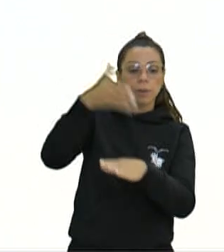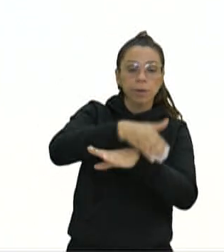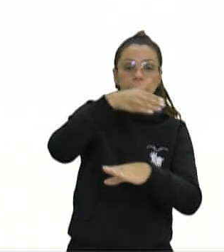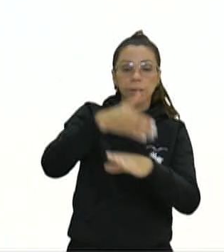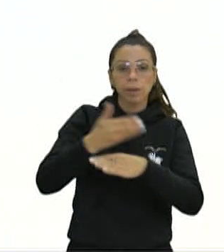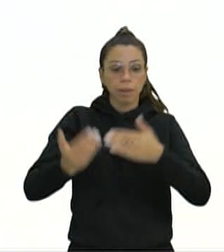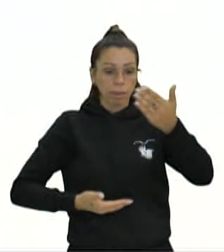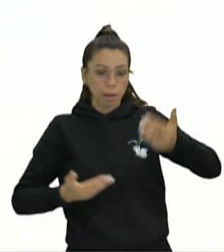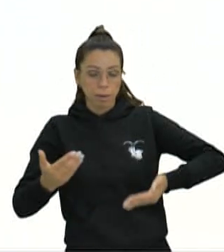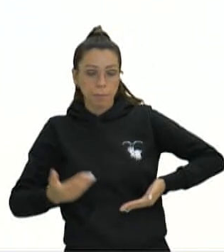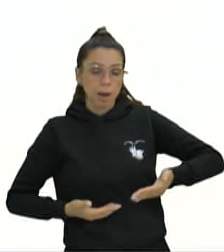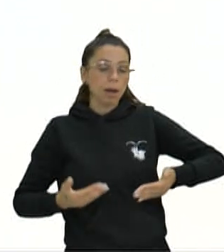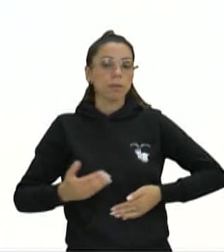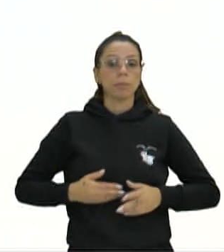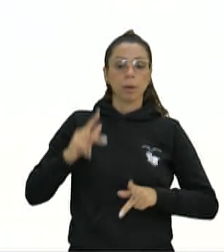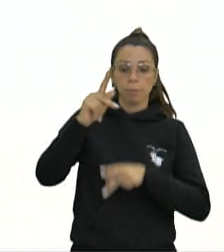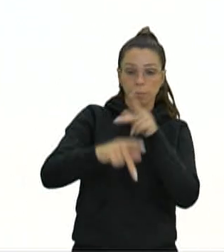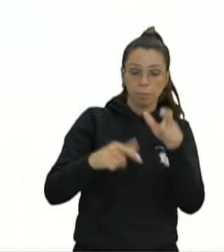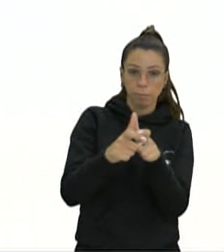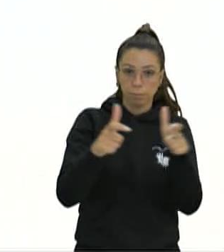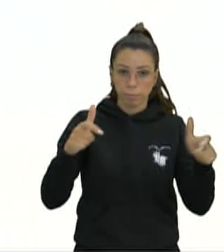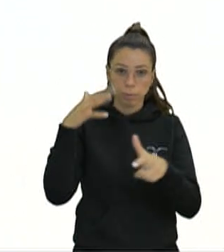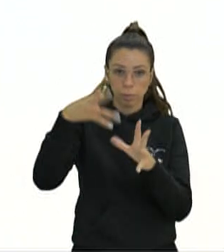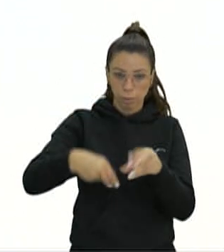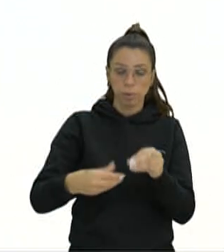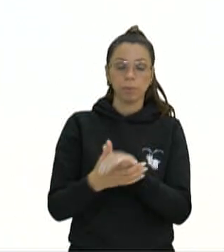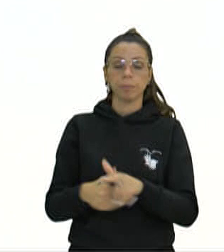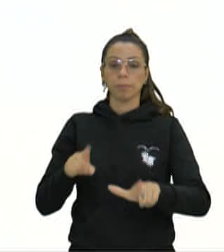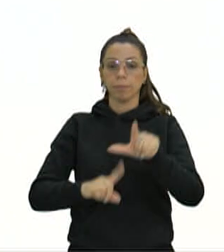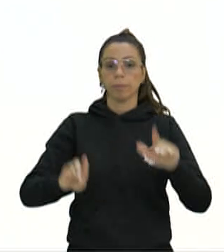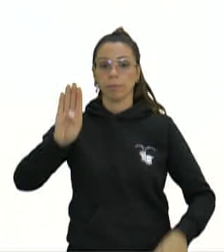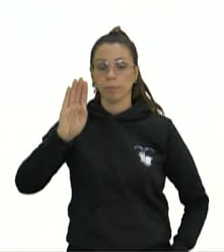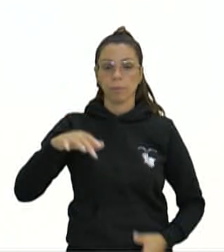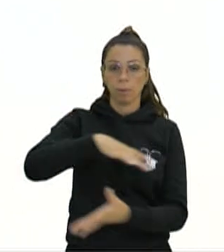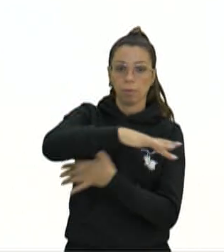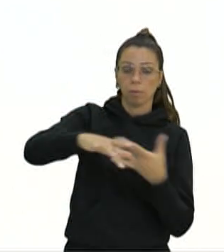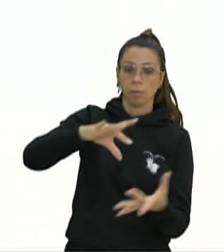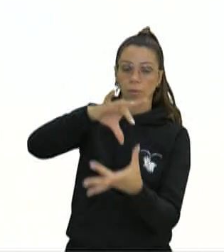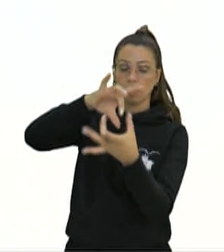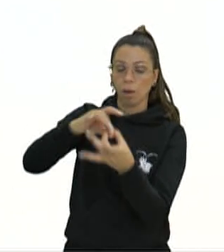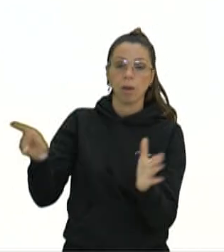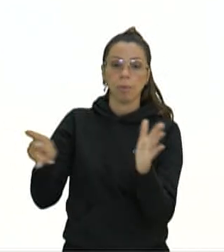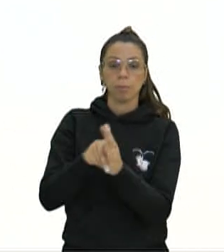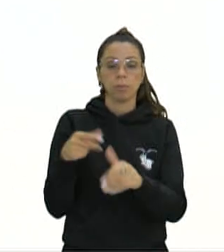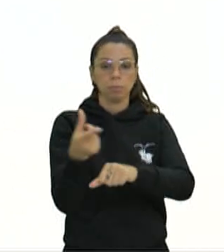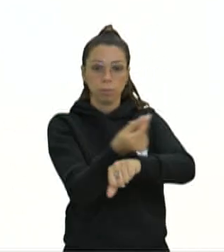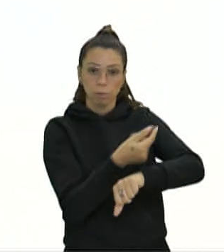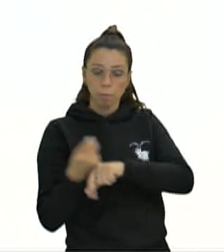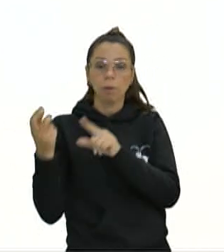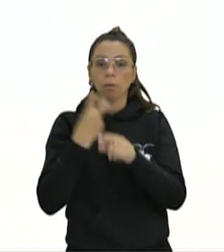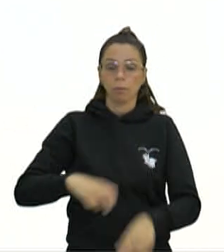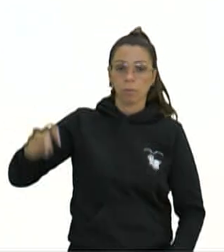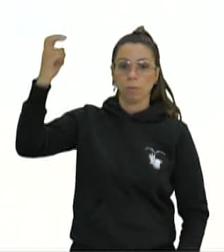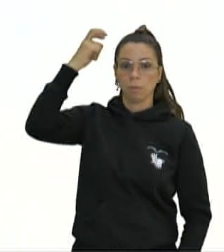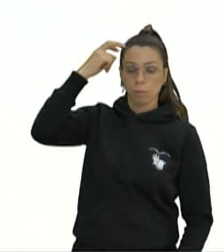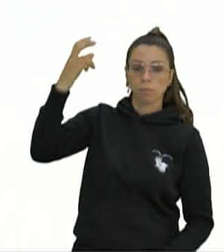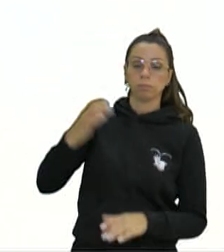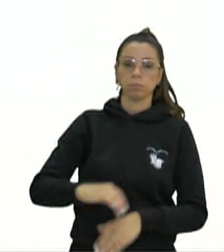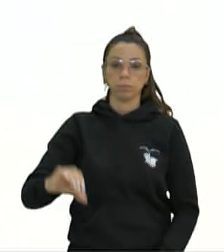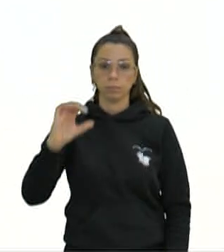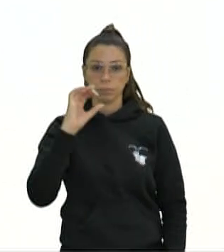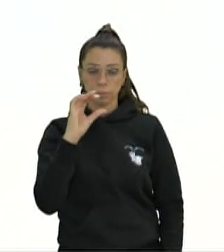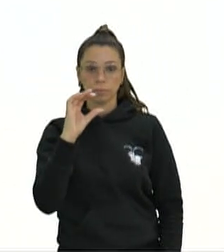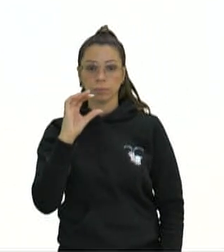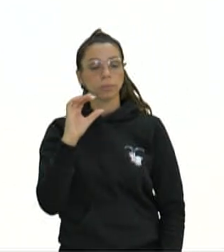para toda a população. Letra B, a globalização é um fenômeno econômico e ao mesmo tempo cultural. E letra C,